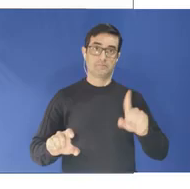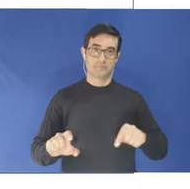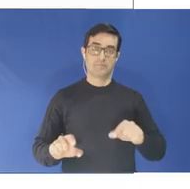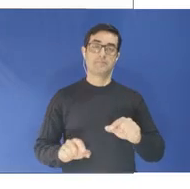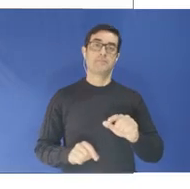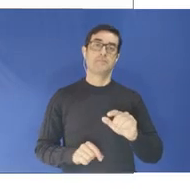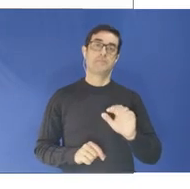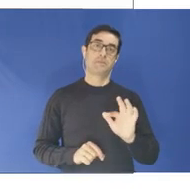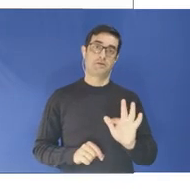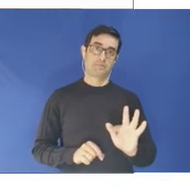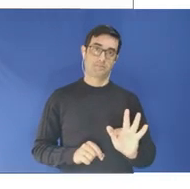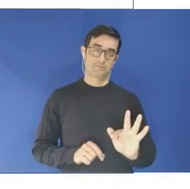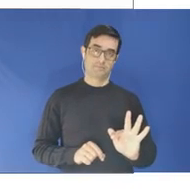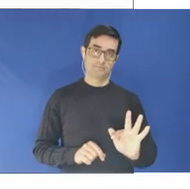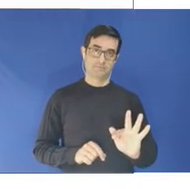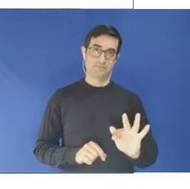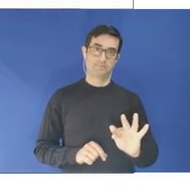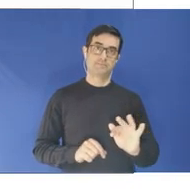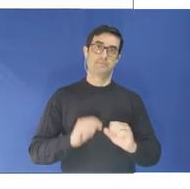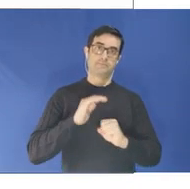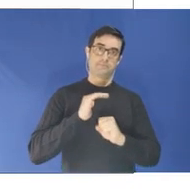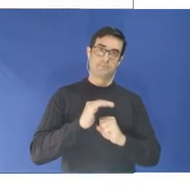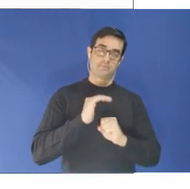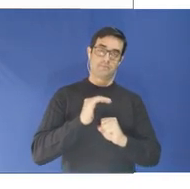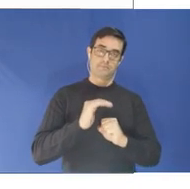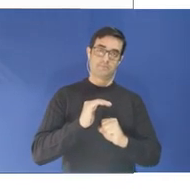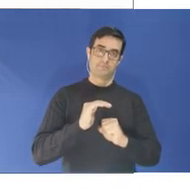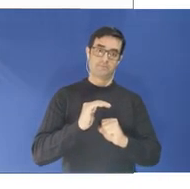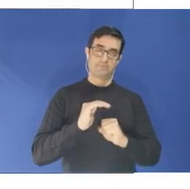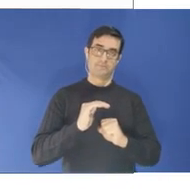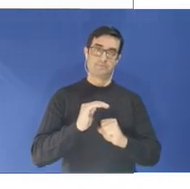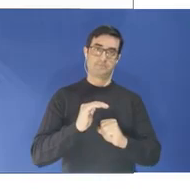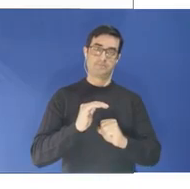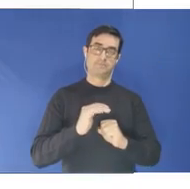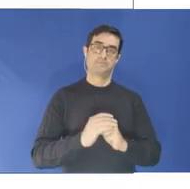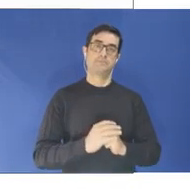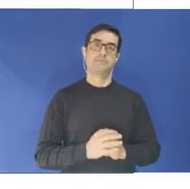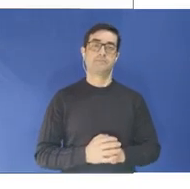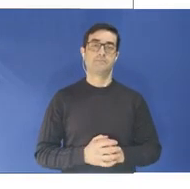transição interna, né, são os elementos que possuem o elétron mais energético no